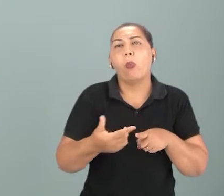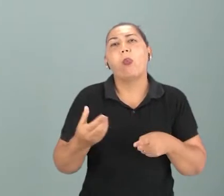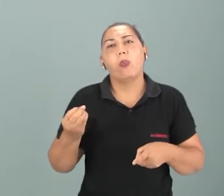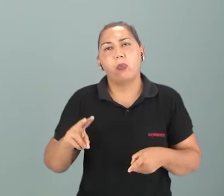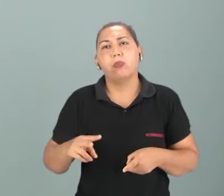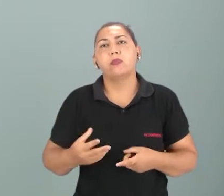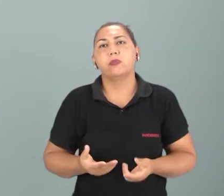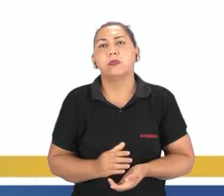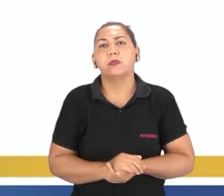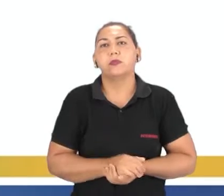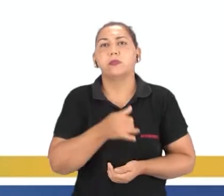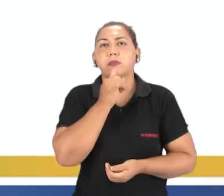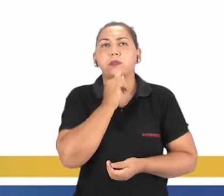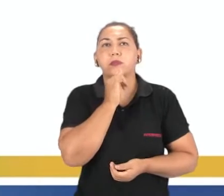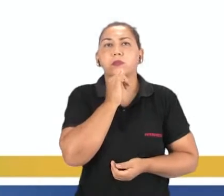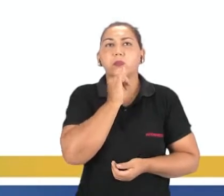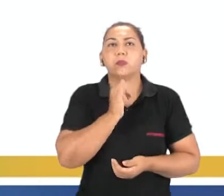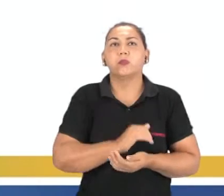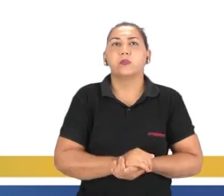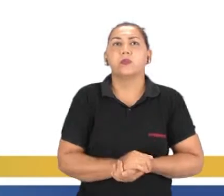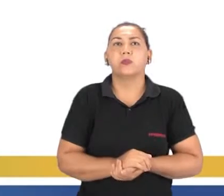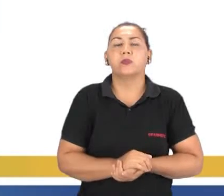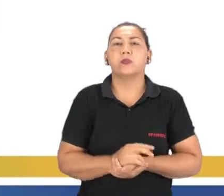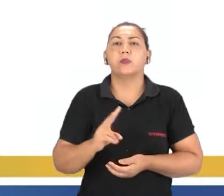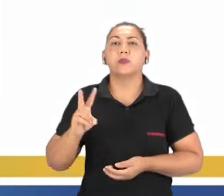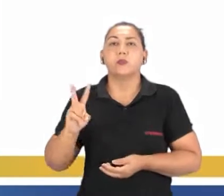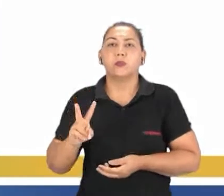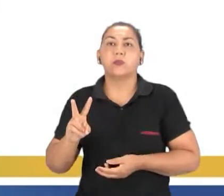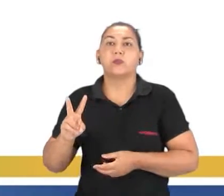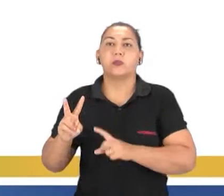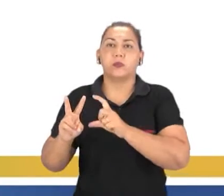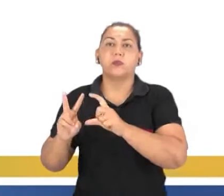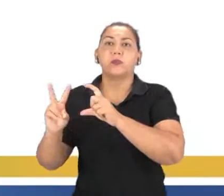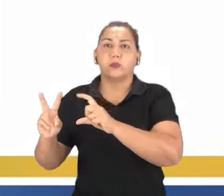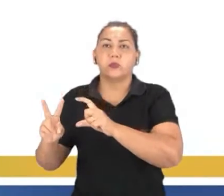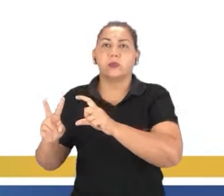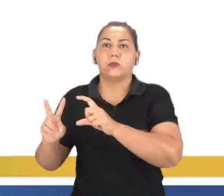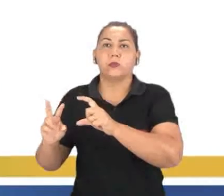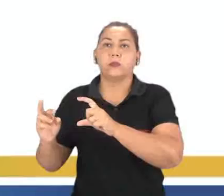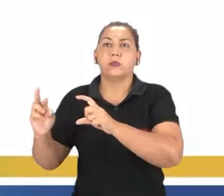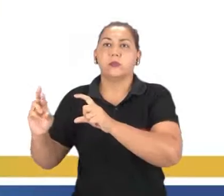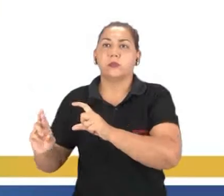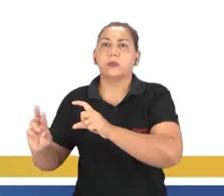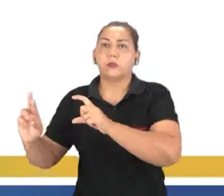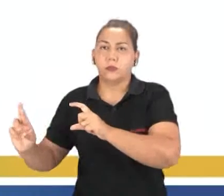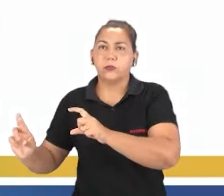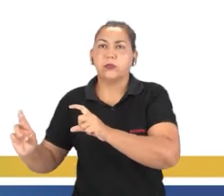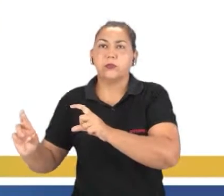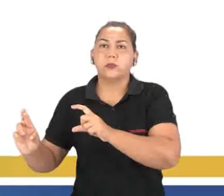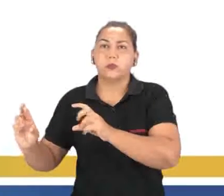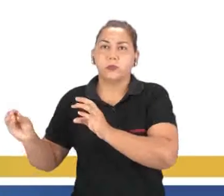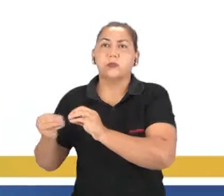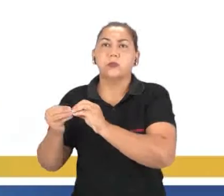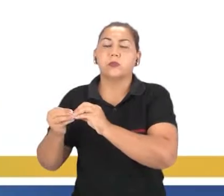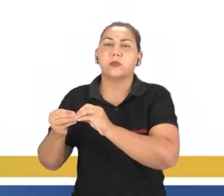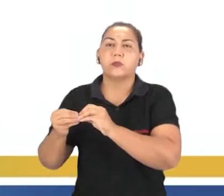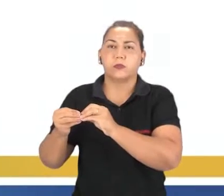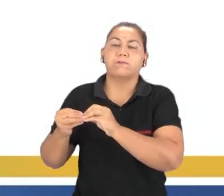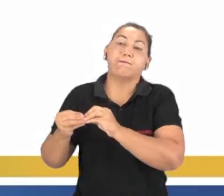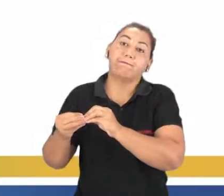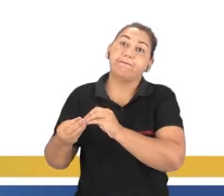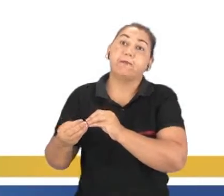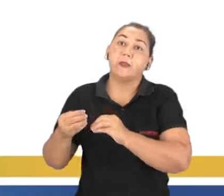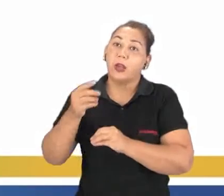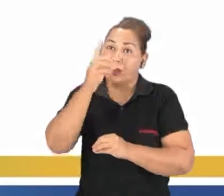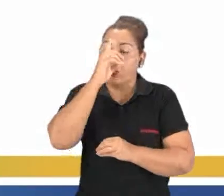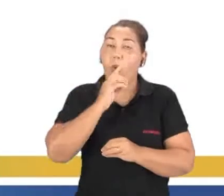Então, por exemplo, aqui, vamos pegar aqui esse exemplo. Vzão, Vzão, Rzinho, Rzinho. Ele vai ter uma homozigose dominante, então vai ter